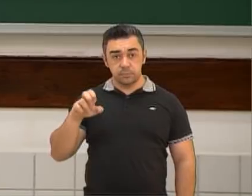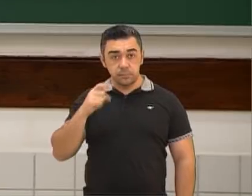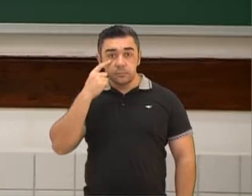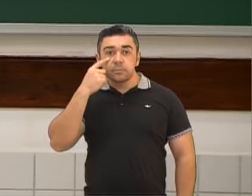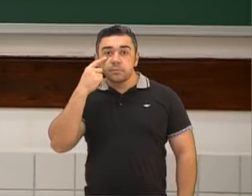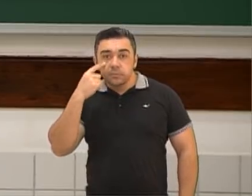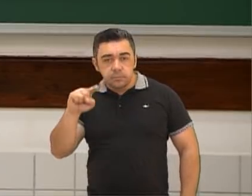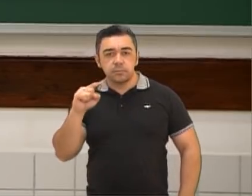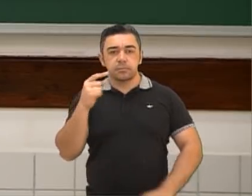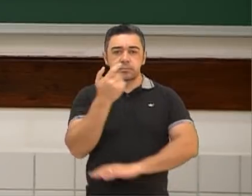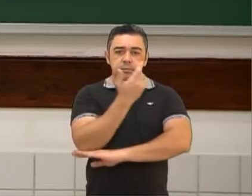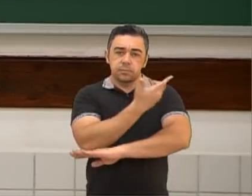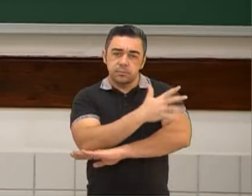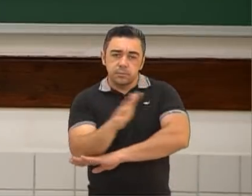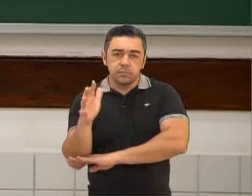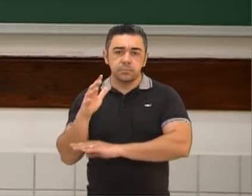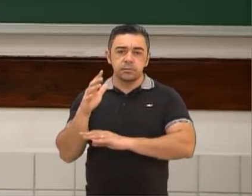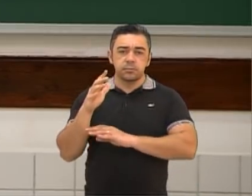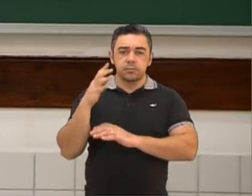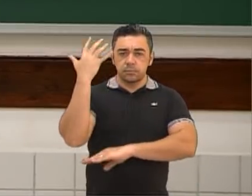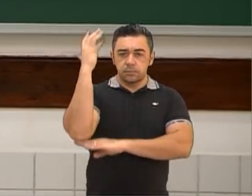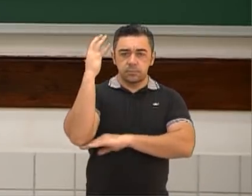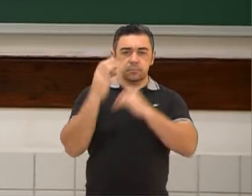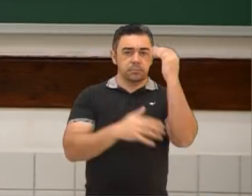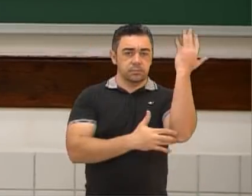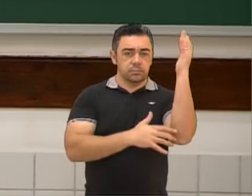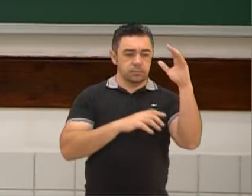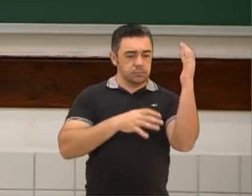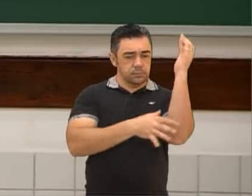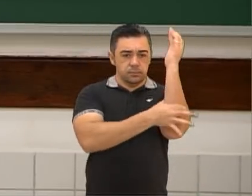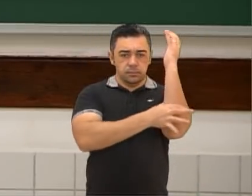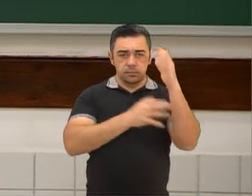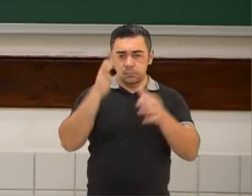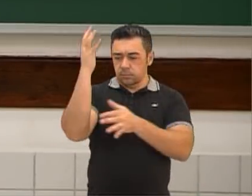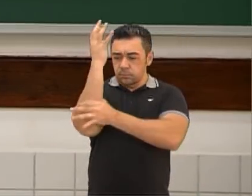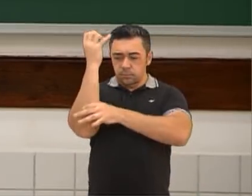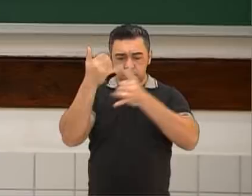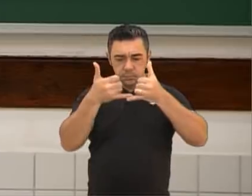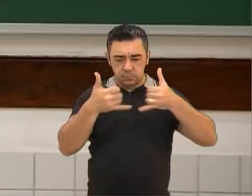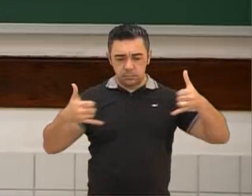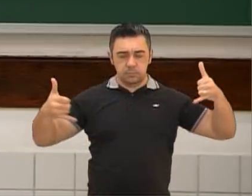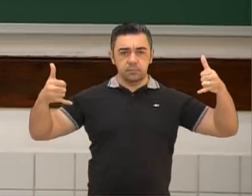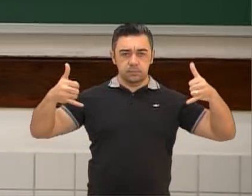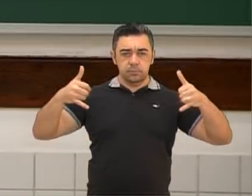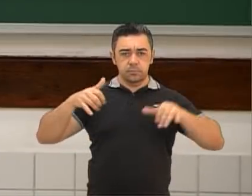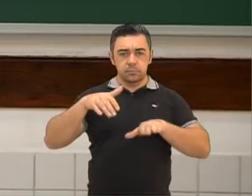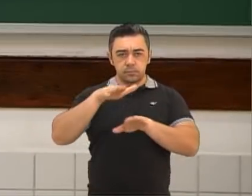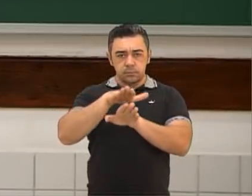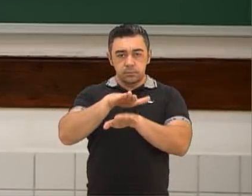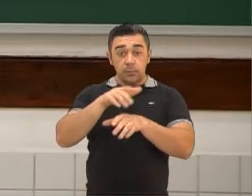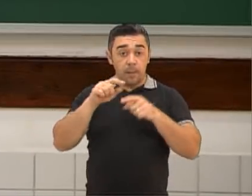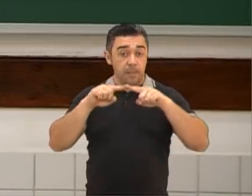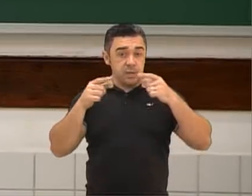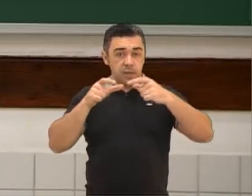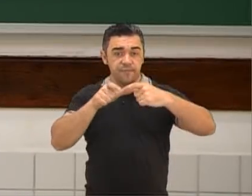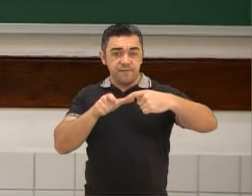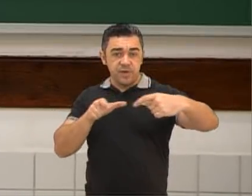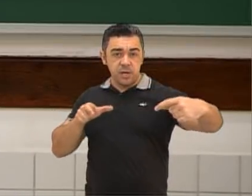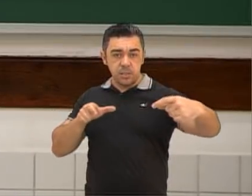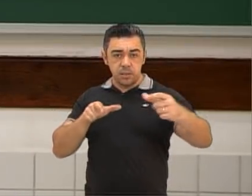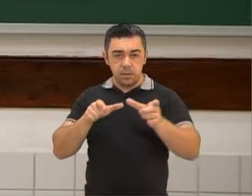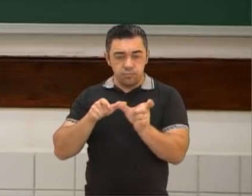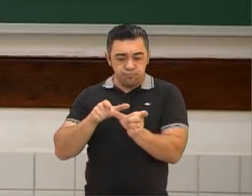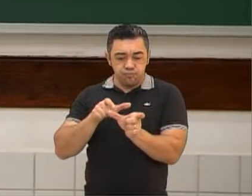praticando slackline, né? Então, essa atividade, ela surgiu a partir da corda bamba